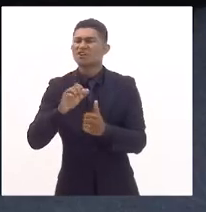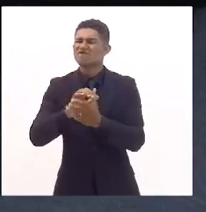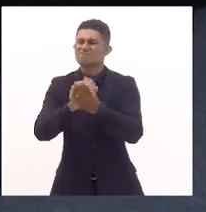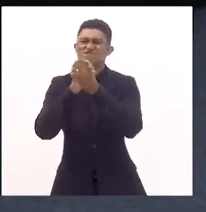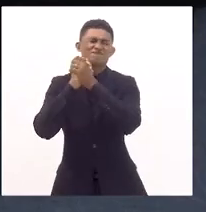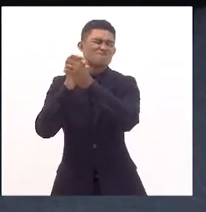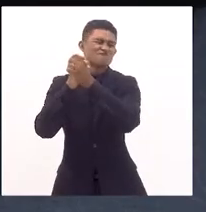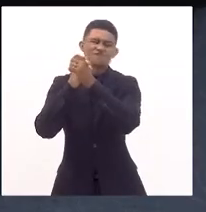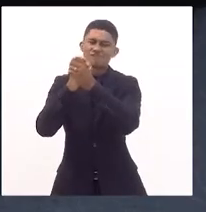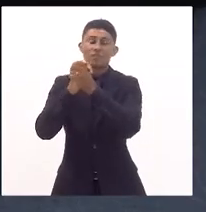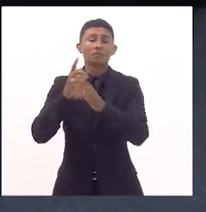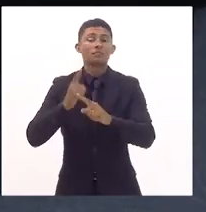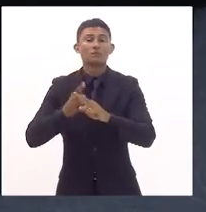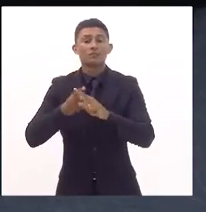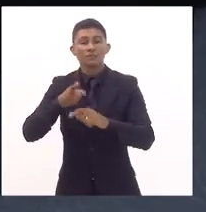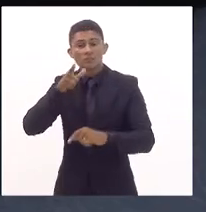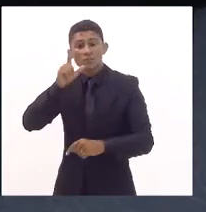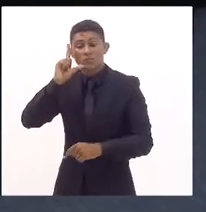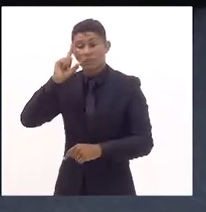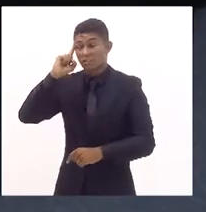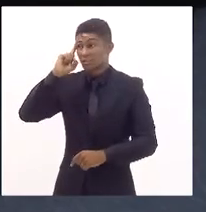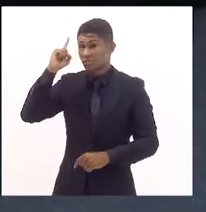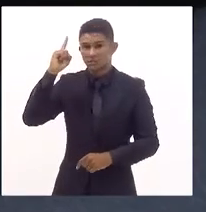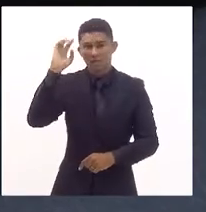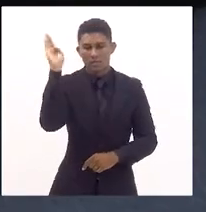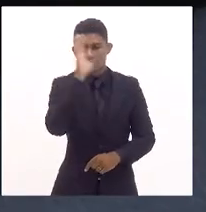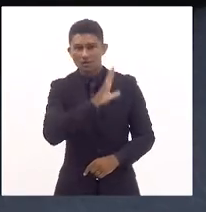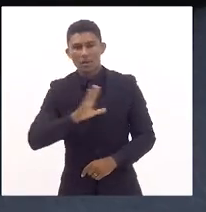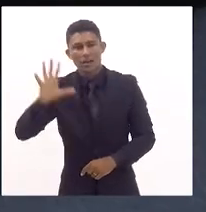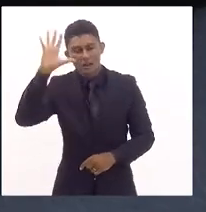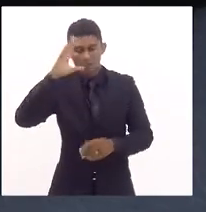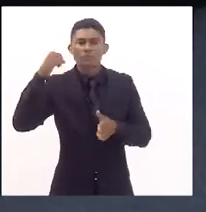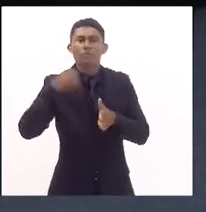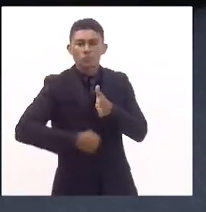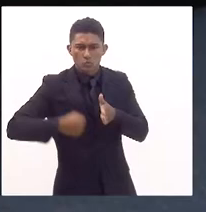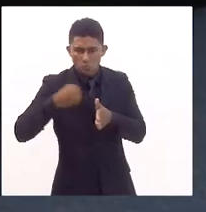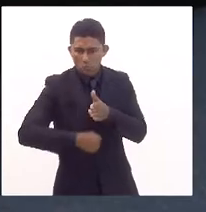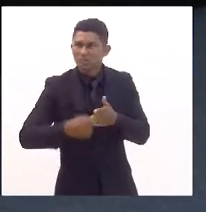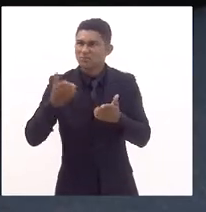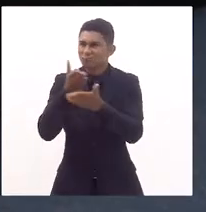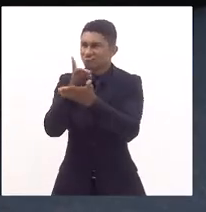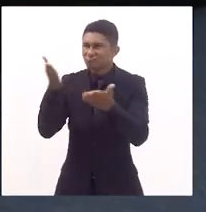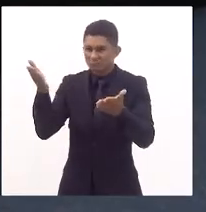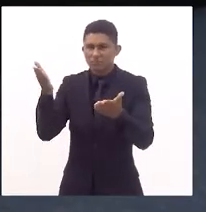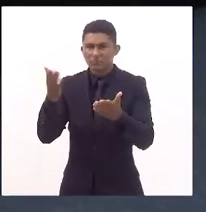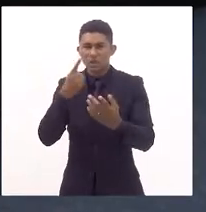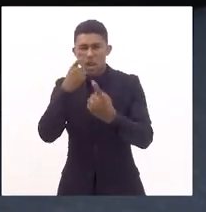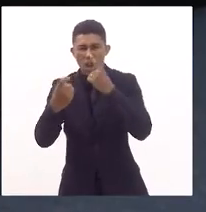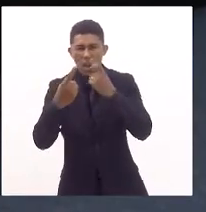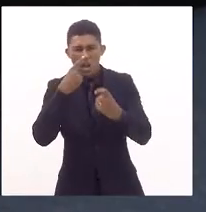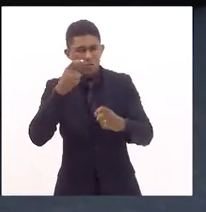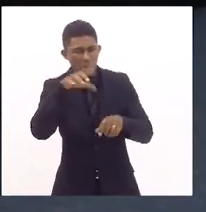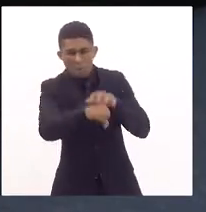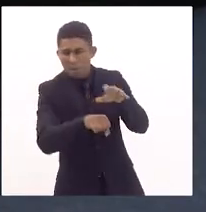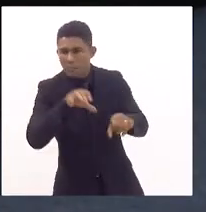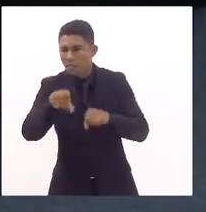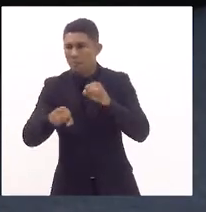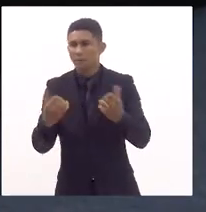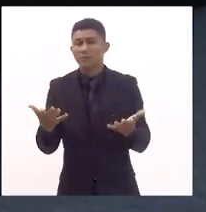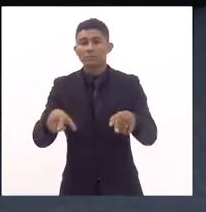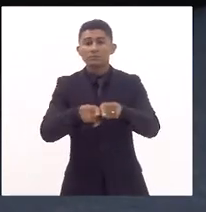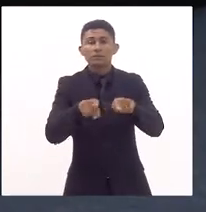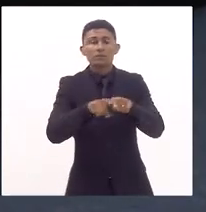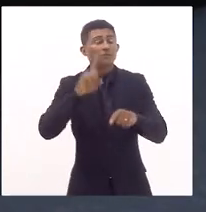dia de ontem, né, o Dia Nacional de Luta das Catadoras e dos Catadores, o Dia Nacional